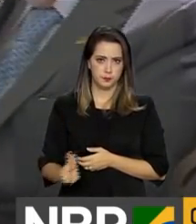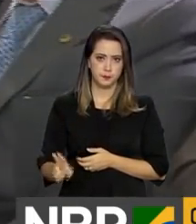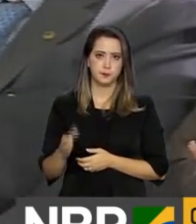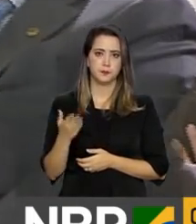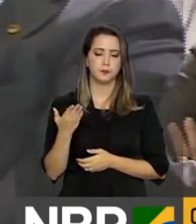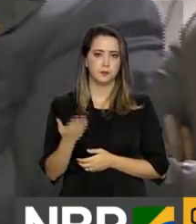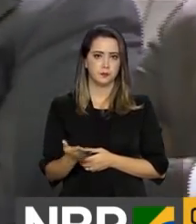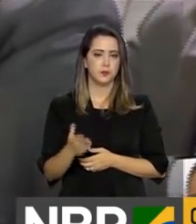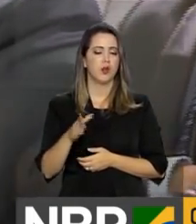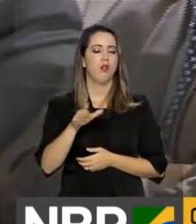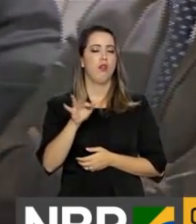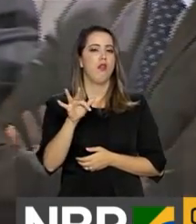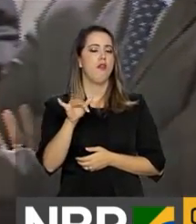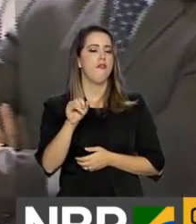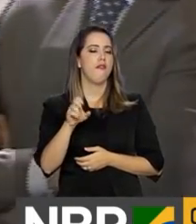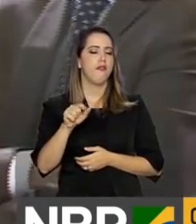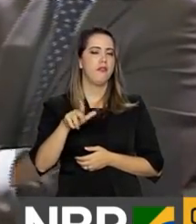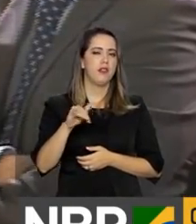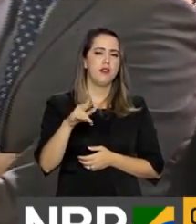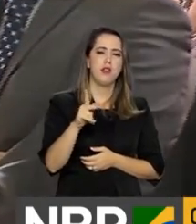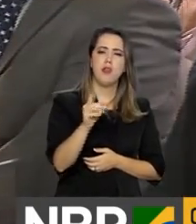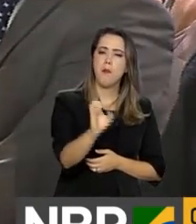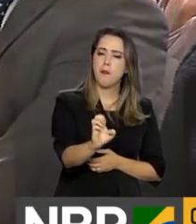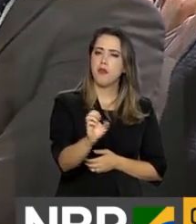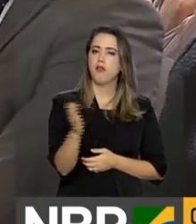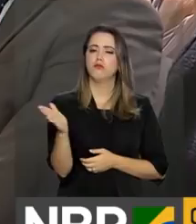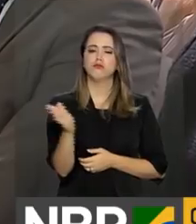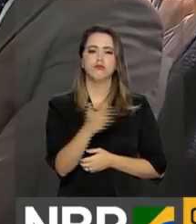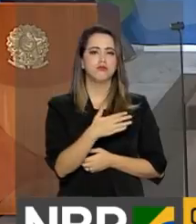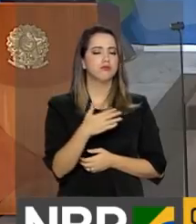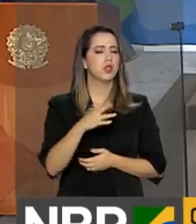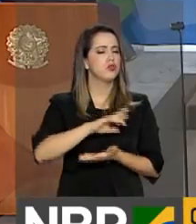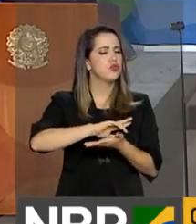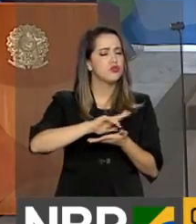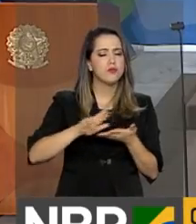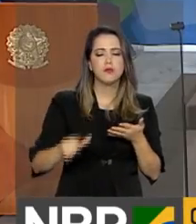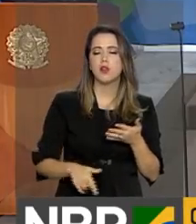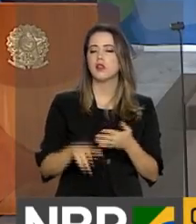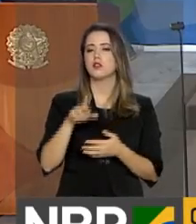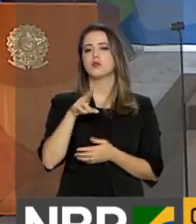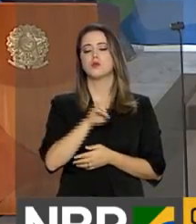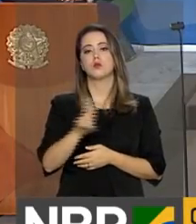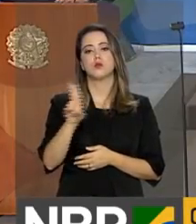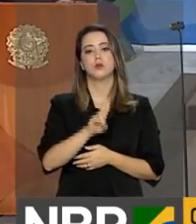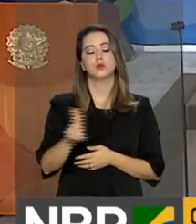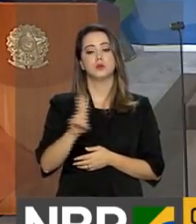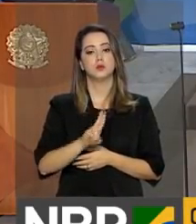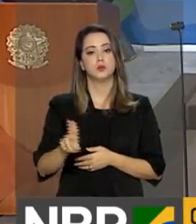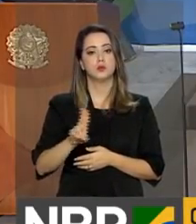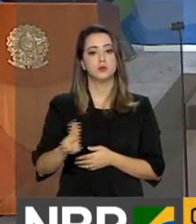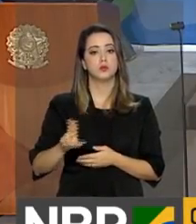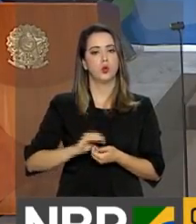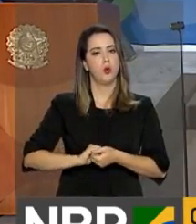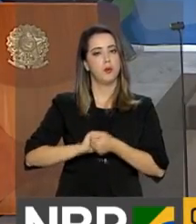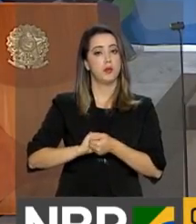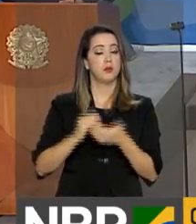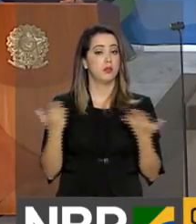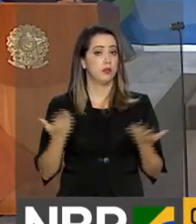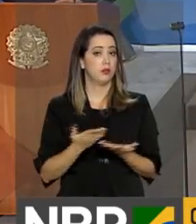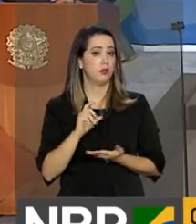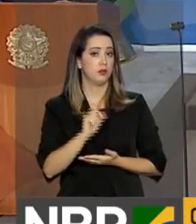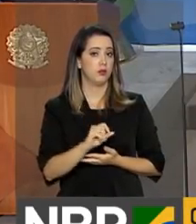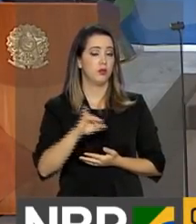Felipe Maia, Genesias Noronha, Ijalci Lucas, Jarbas Vasconcelos,